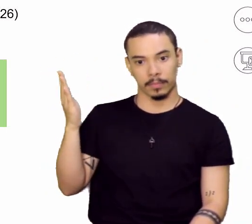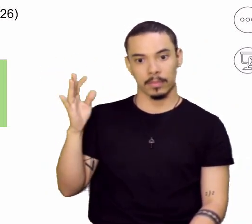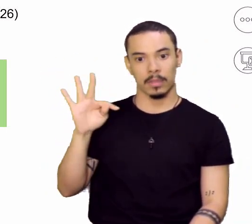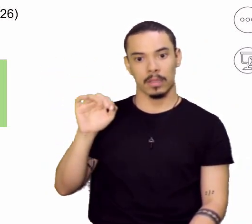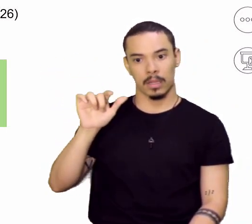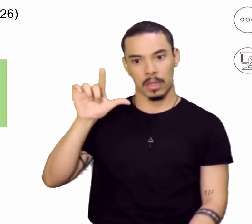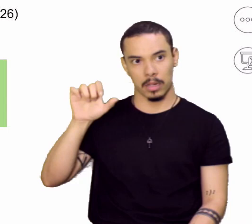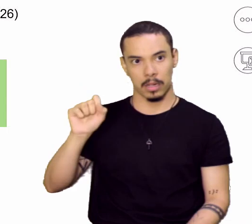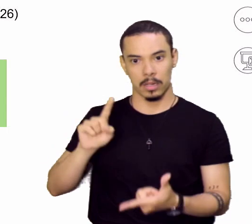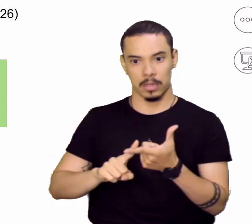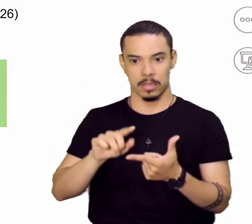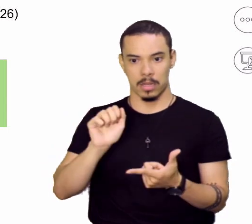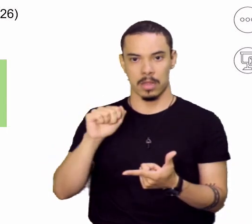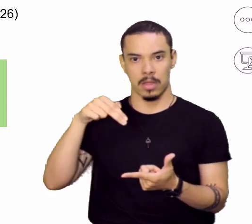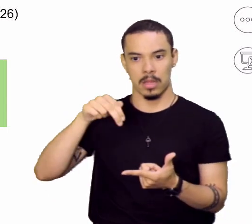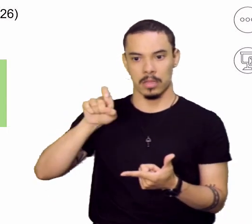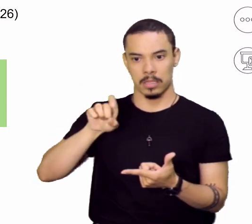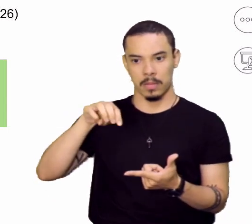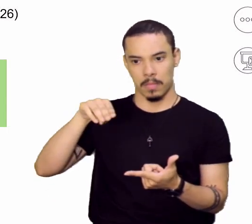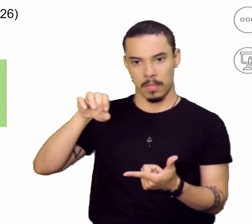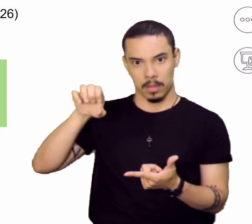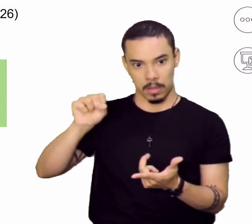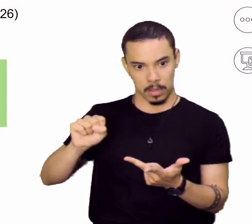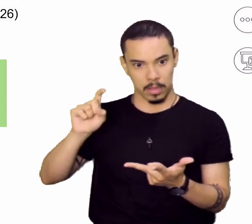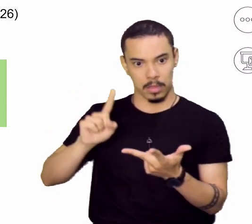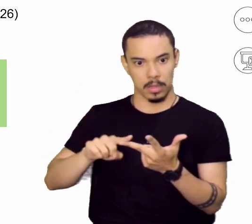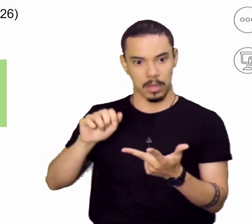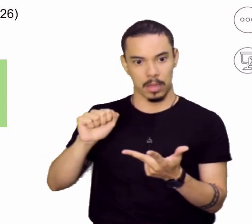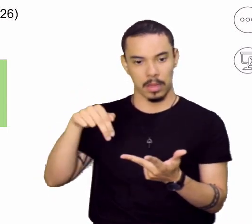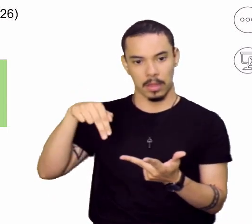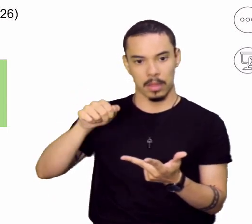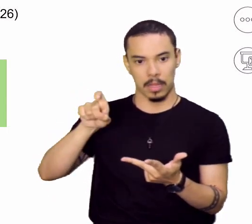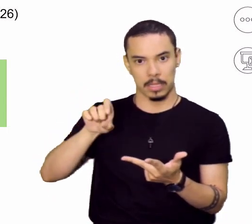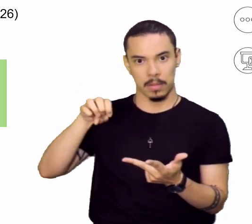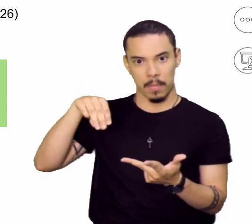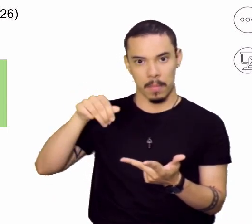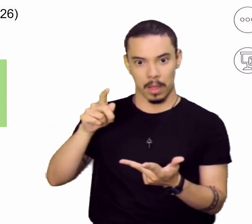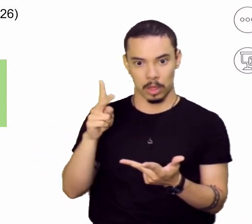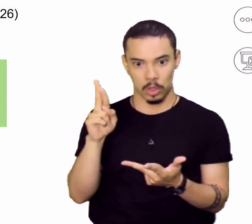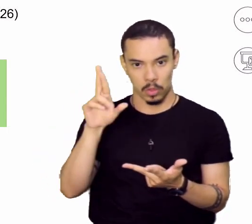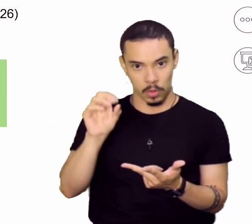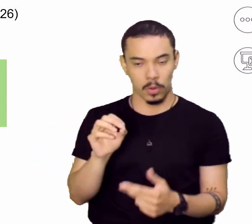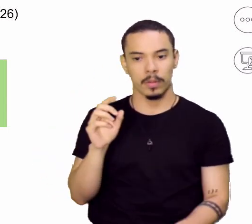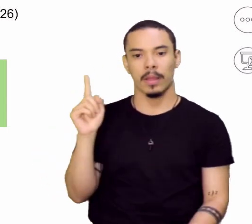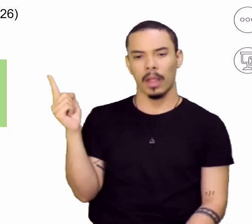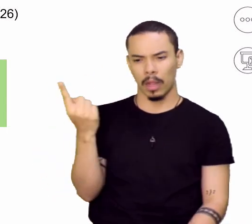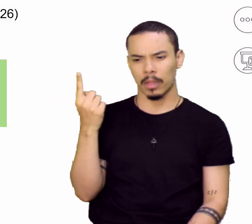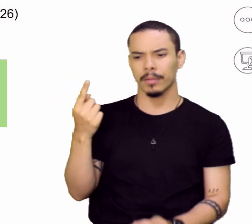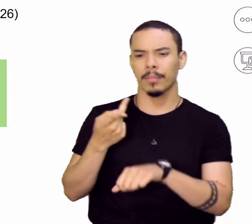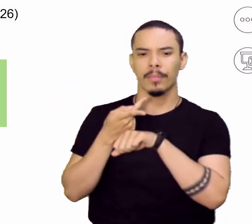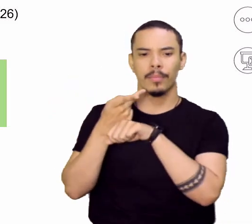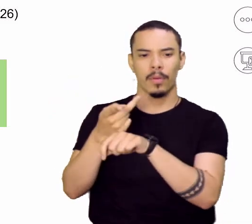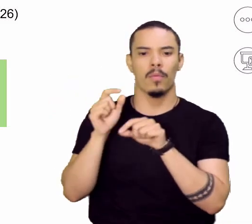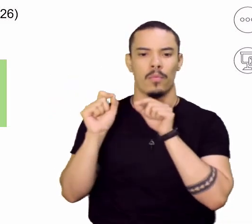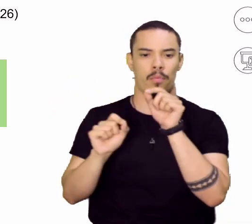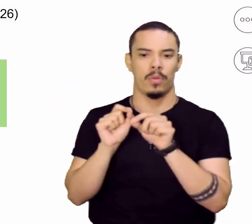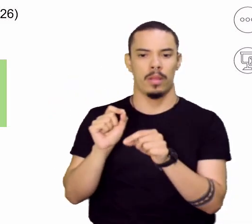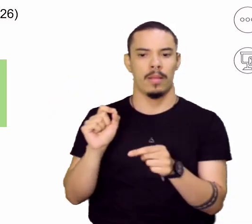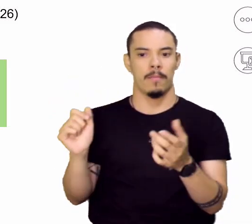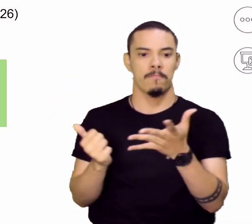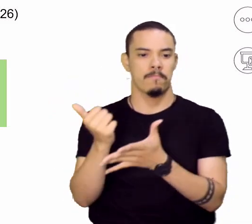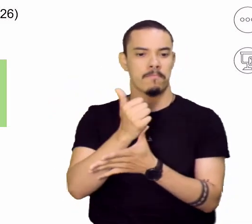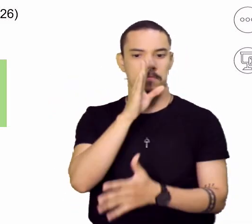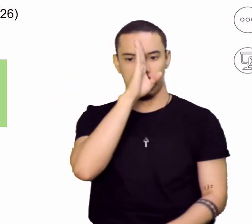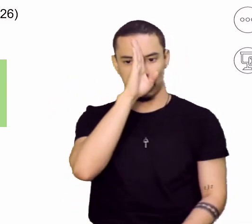Anaxímenes e Anaximandro, ambos dessa cidade de Mileto. Os pré-socráticos buscavam o princípio, primeiro,